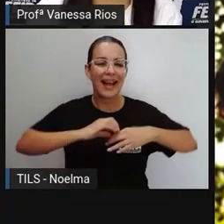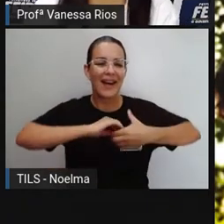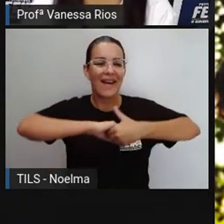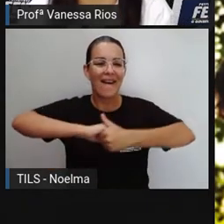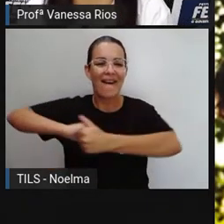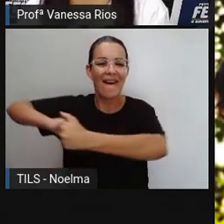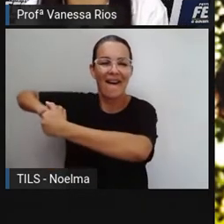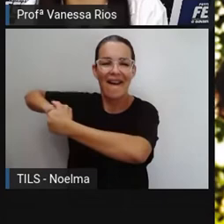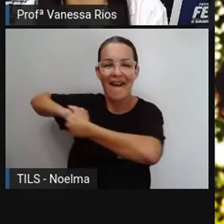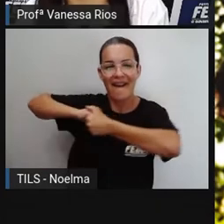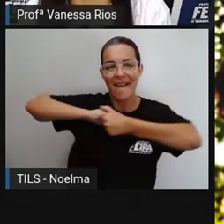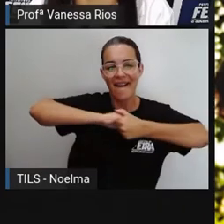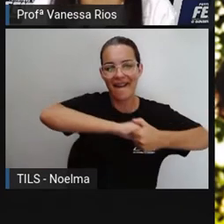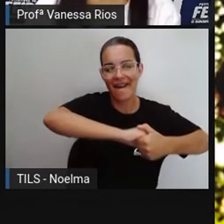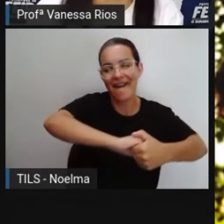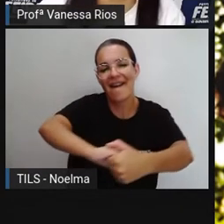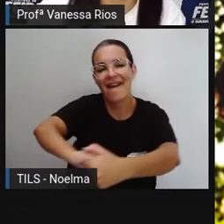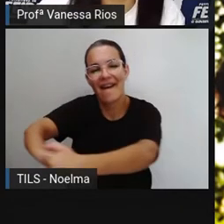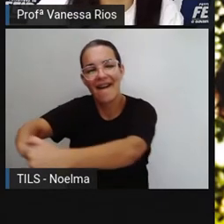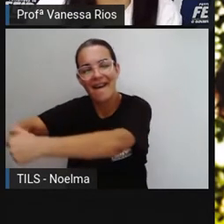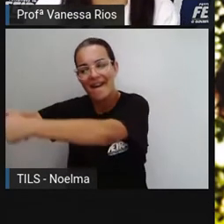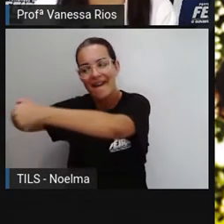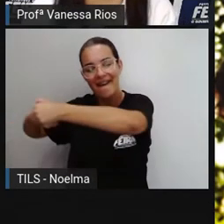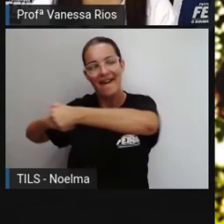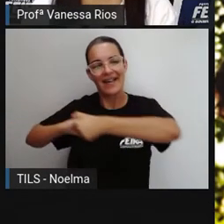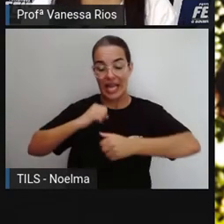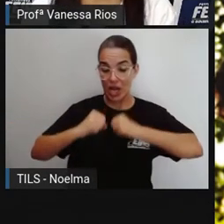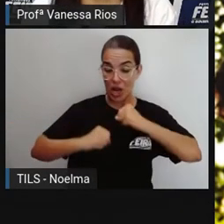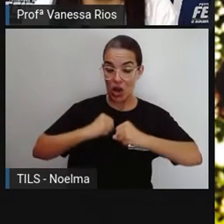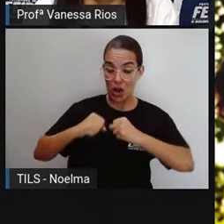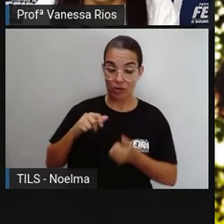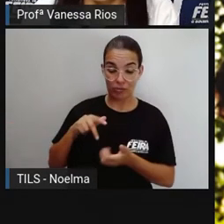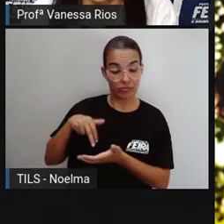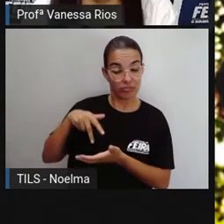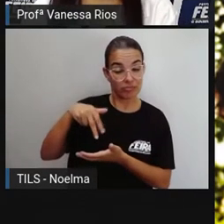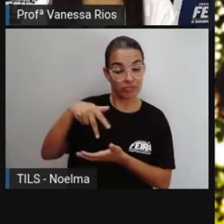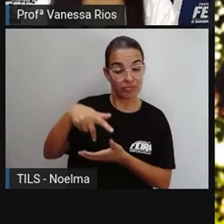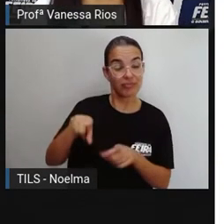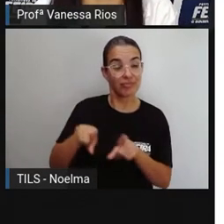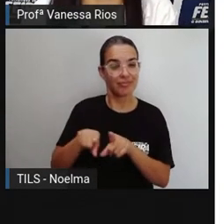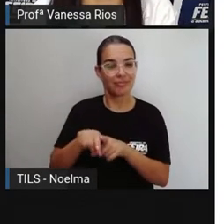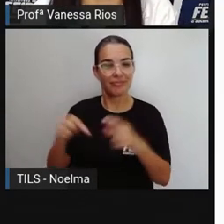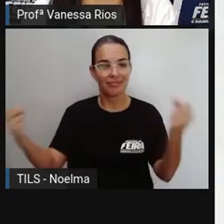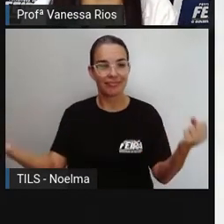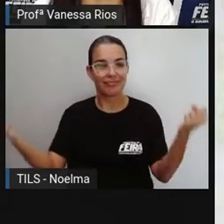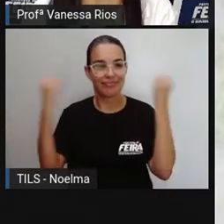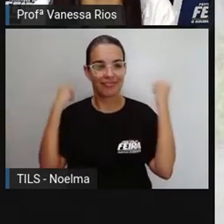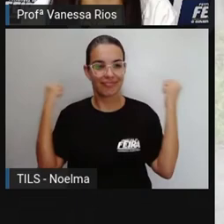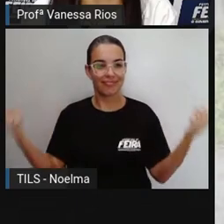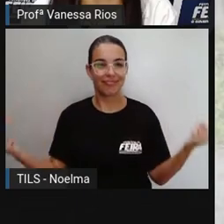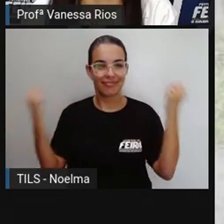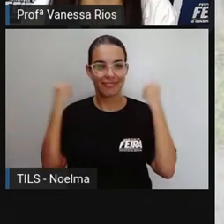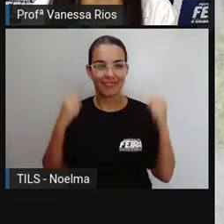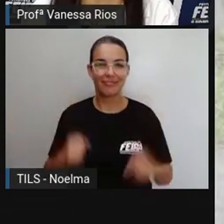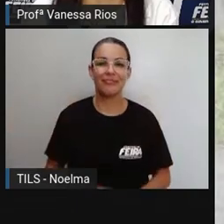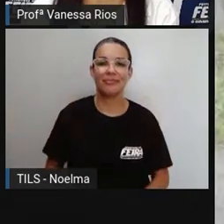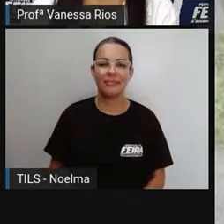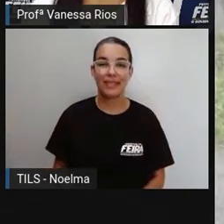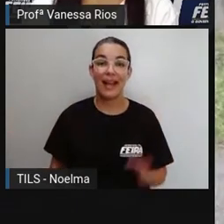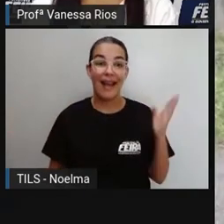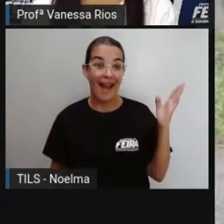roda, né? A gente às vezes corre, anda, exercita também o nosso corpo.